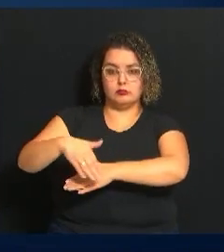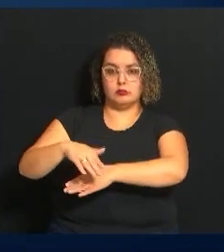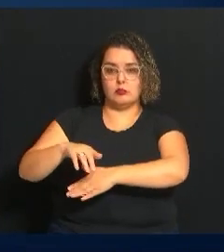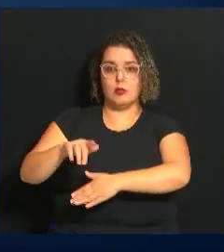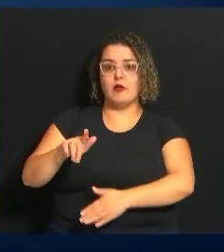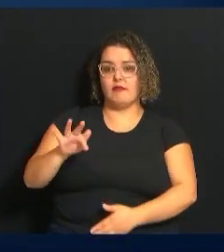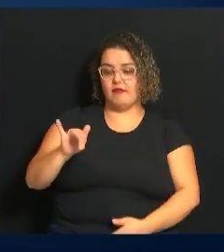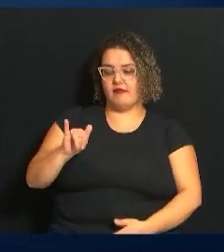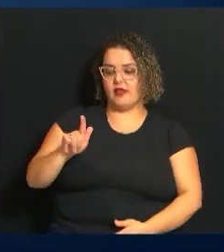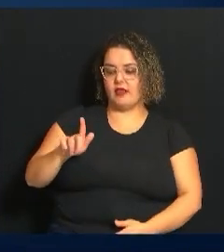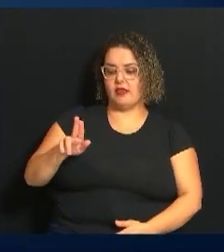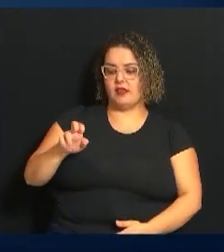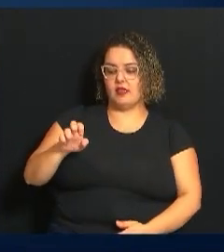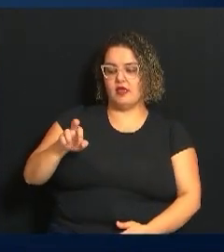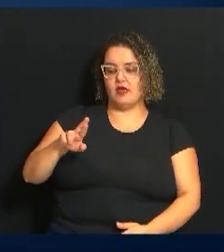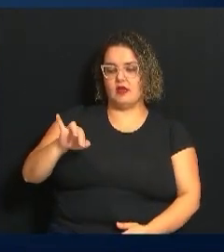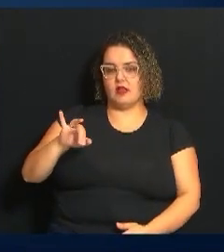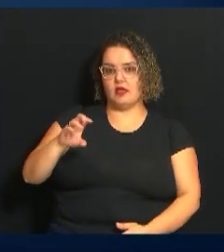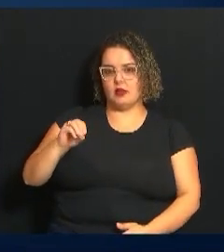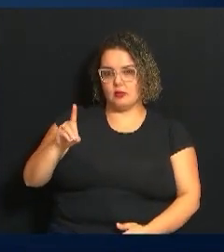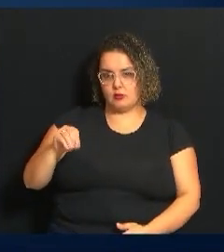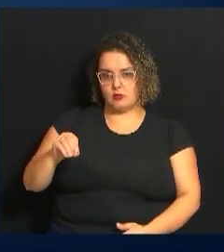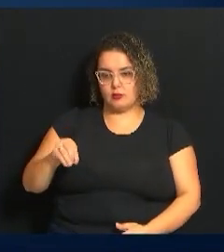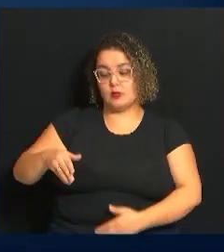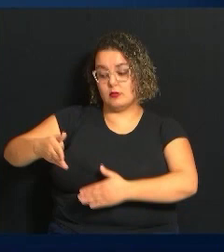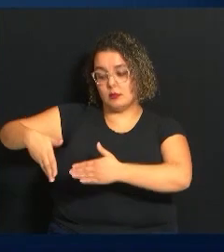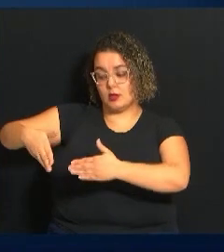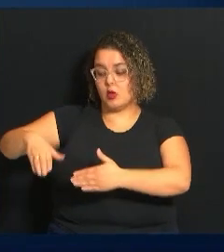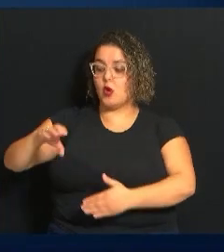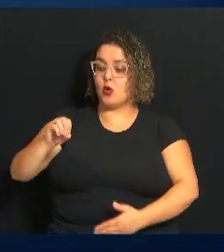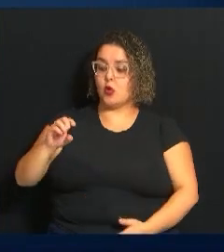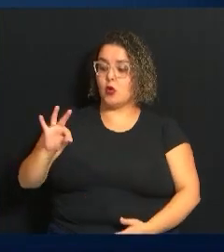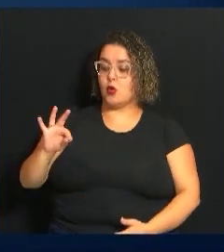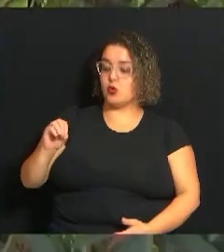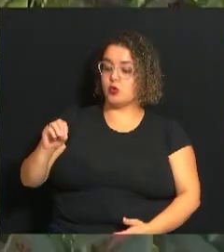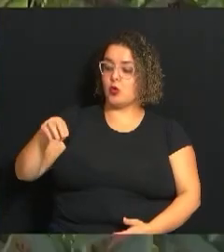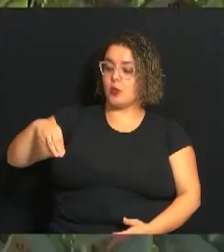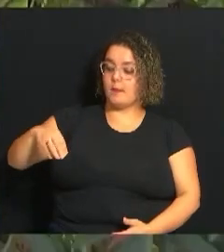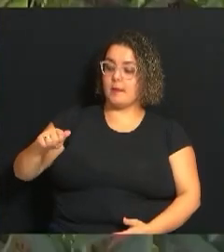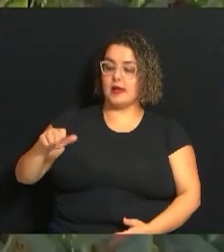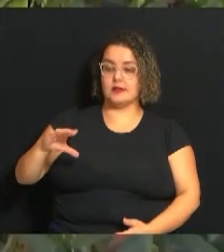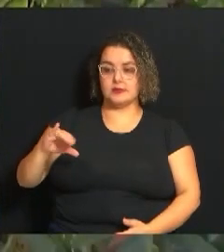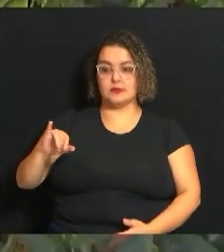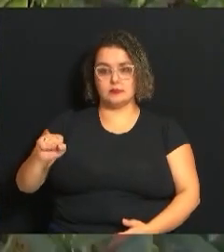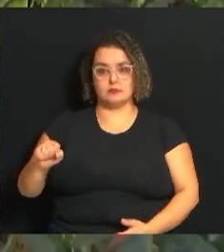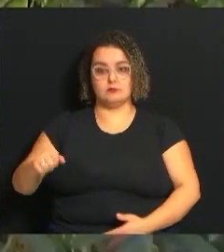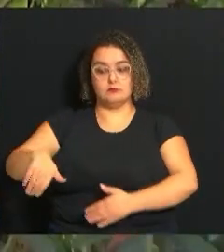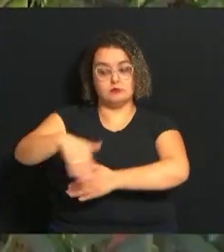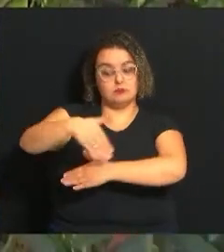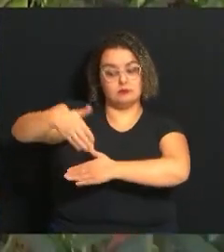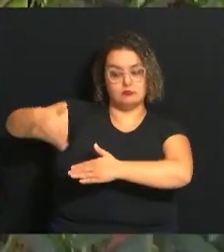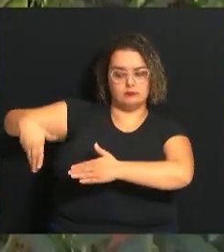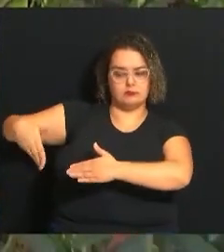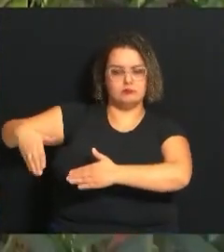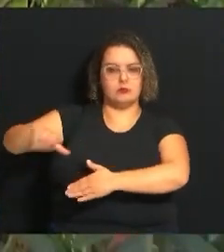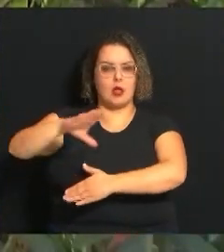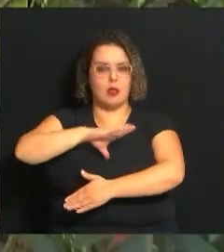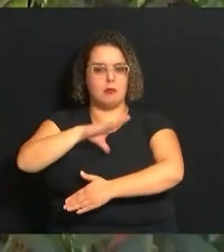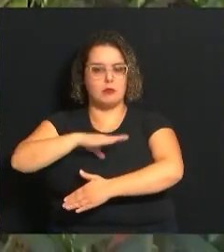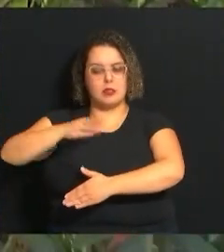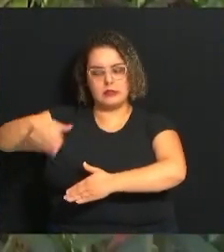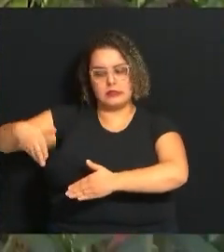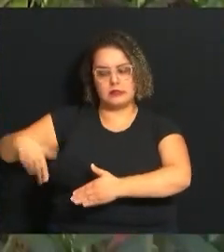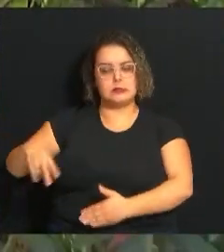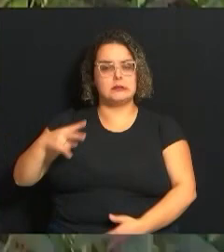Figueiredo e Avenida Professor Álvaro Cotomassi, na divisa de Campinas e Valinhos. Bom, a parlamentar quer saber o porquê